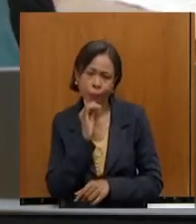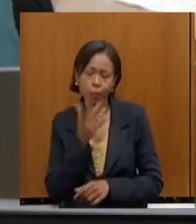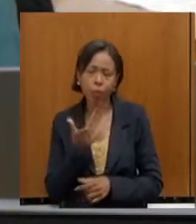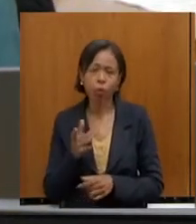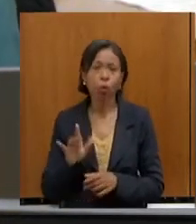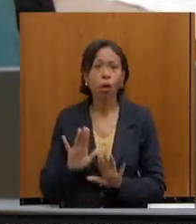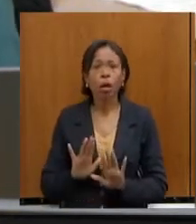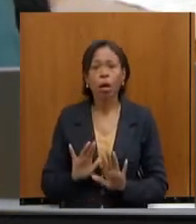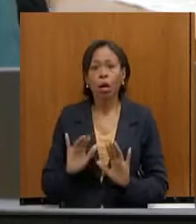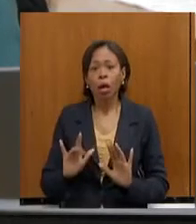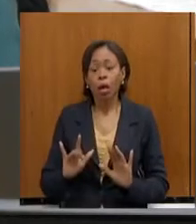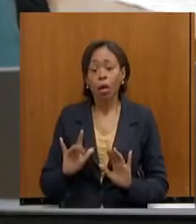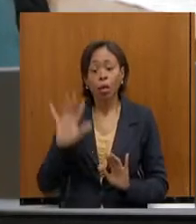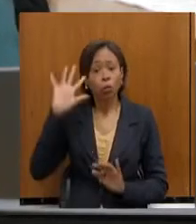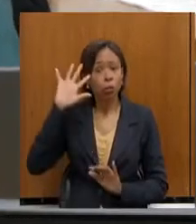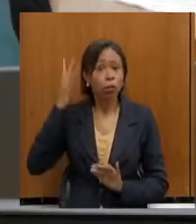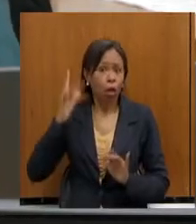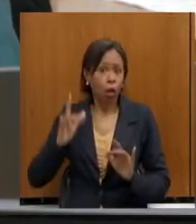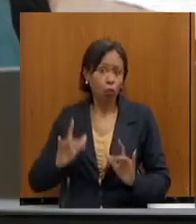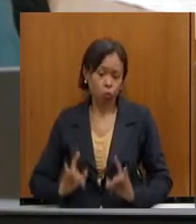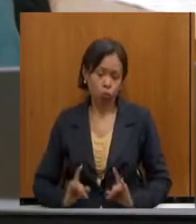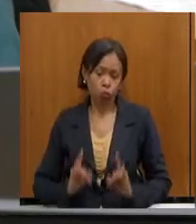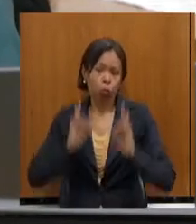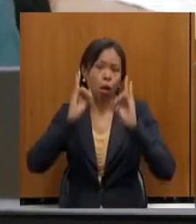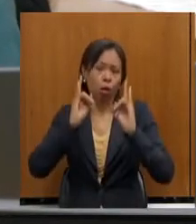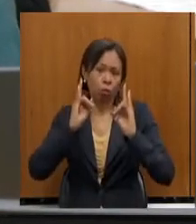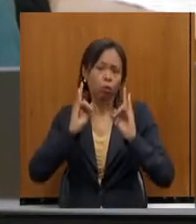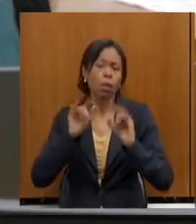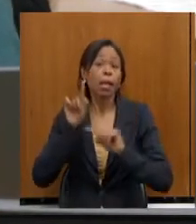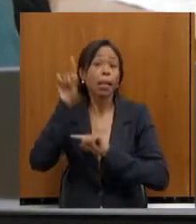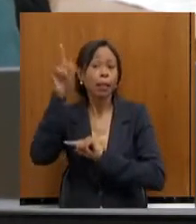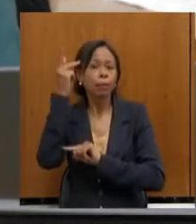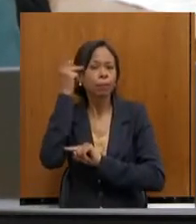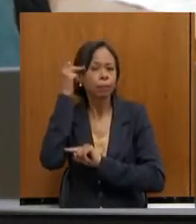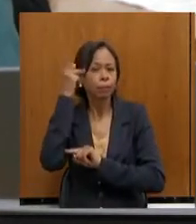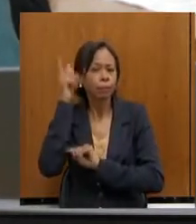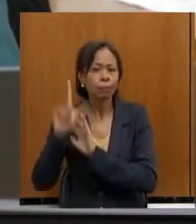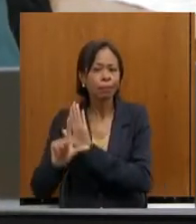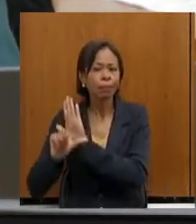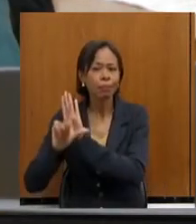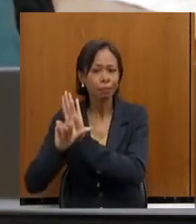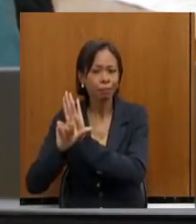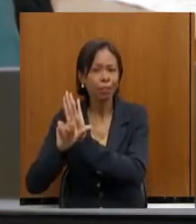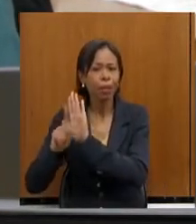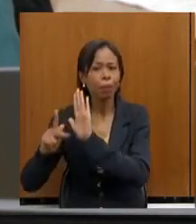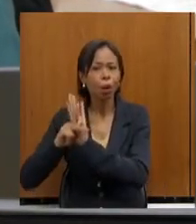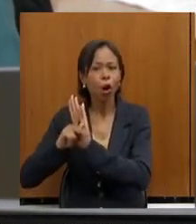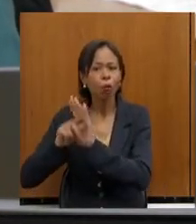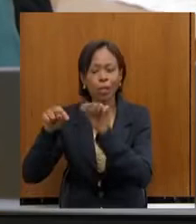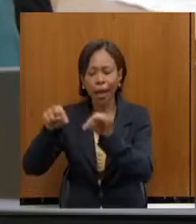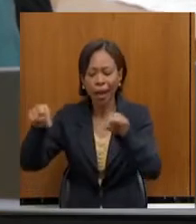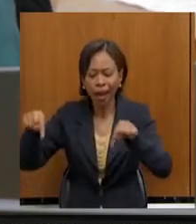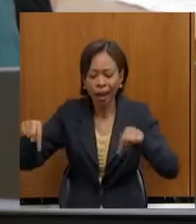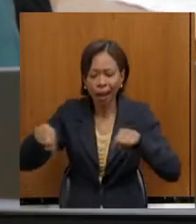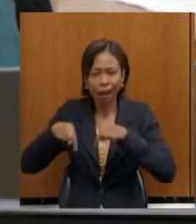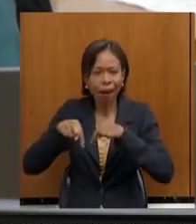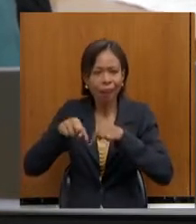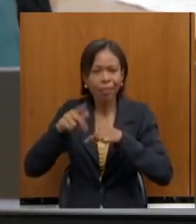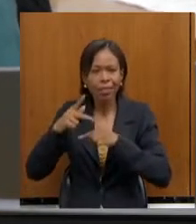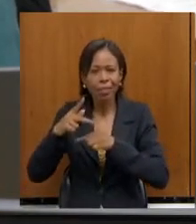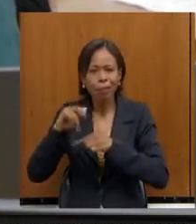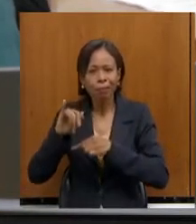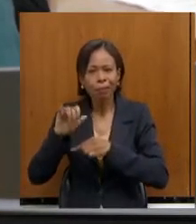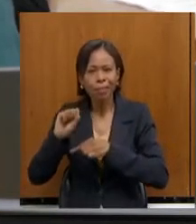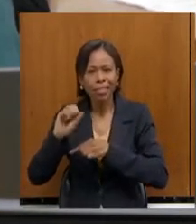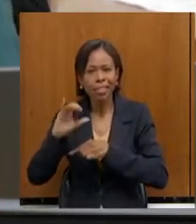predial por exemplo é como influência do São Paulo tem uma lei né que ele chama lei das piscininhas que quando você